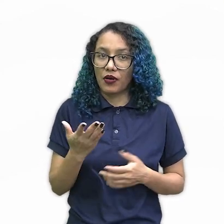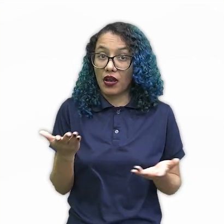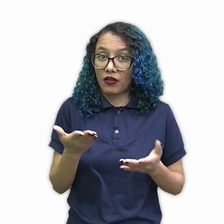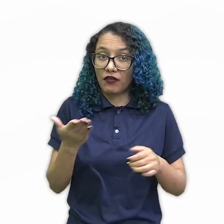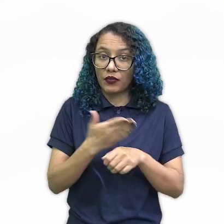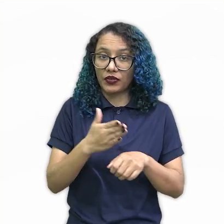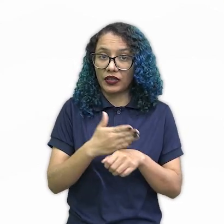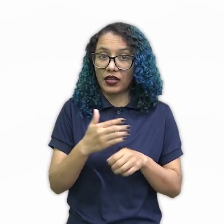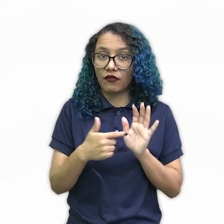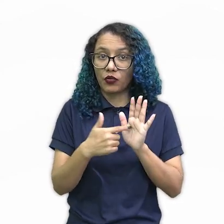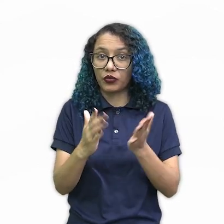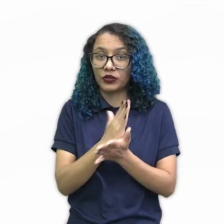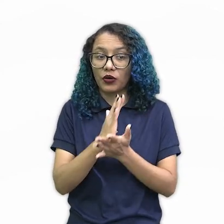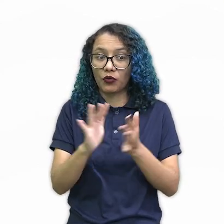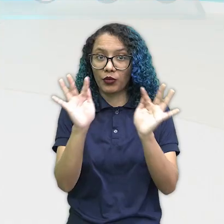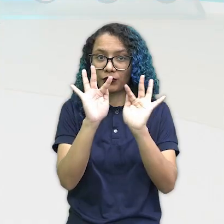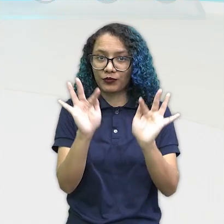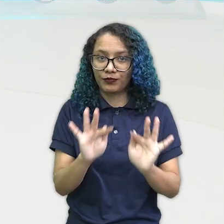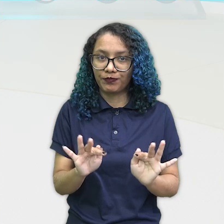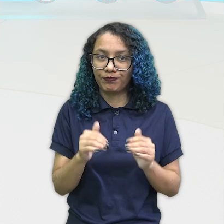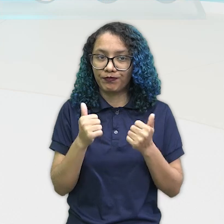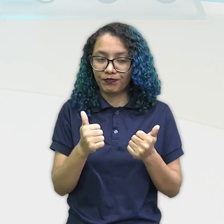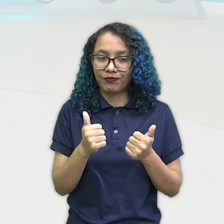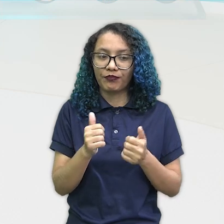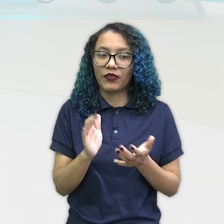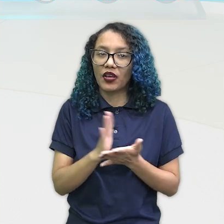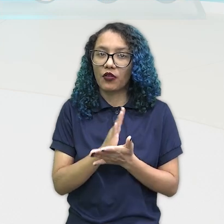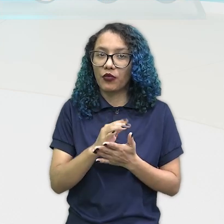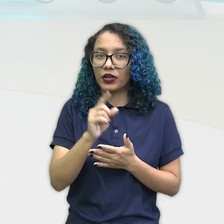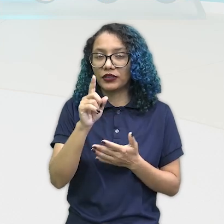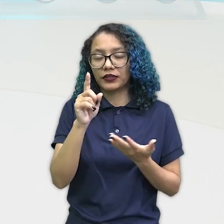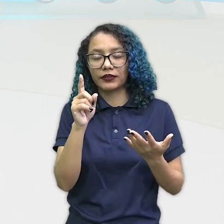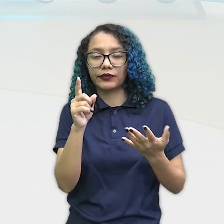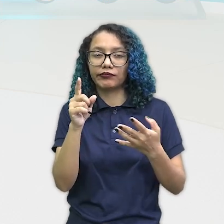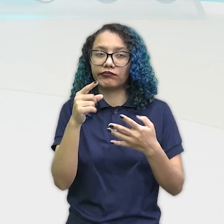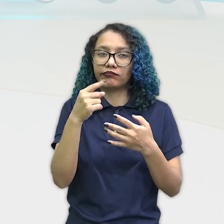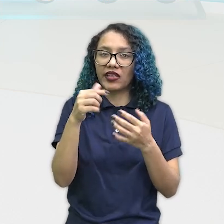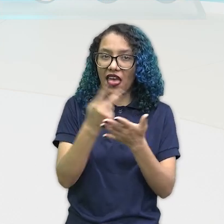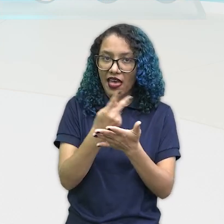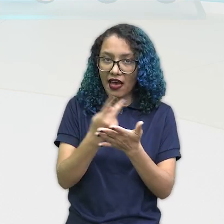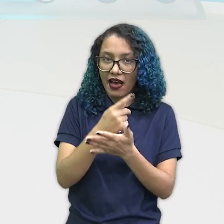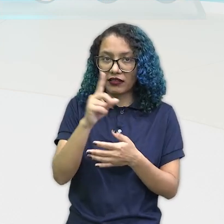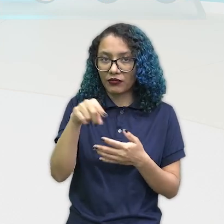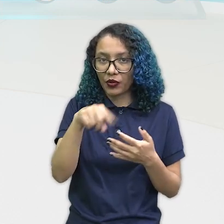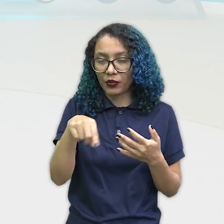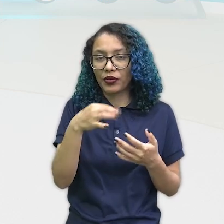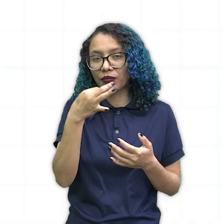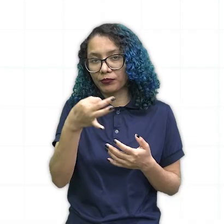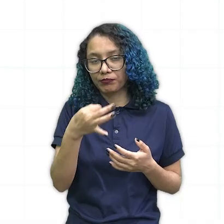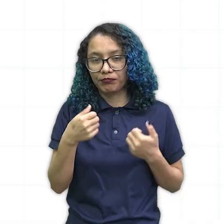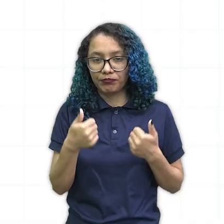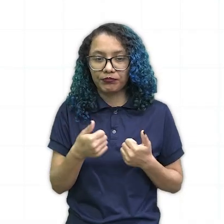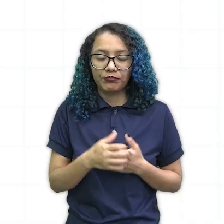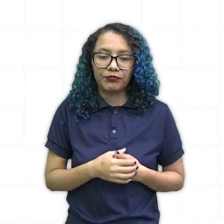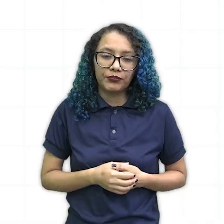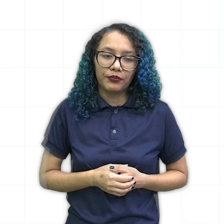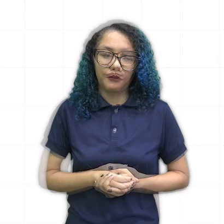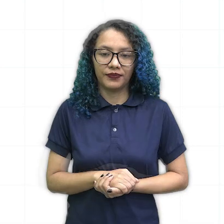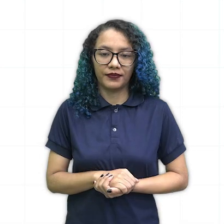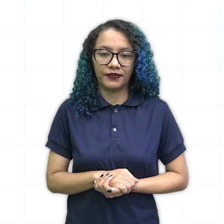vamos dar uma olhadinha em algumas frases juntos aqui. Eu vou eliminando as frases erradas e comentando cada uma delas,